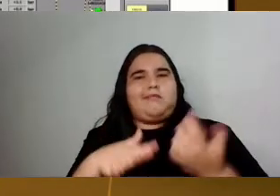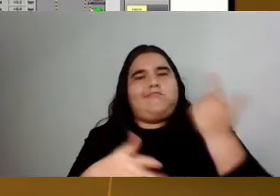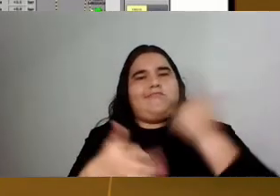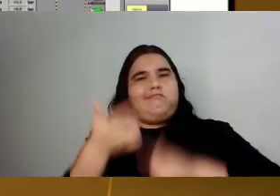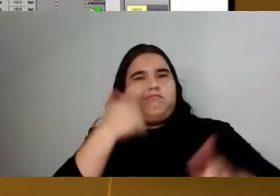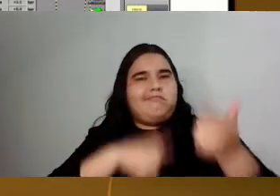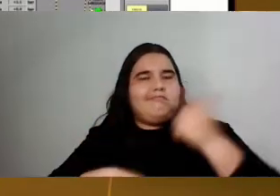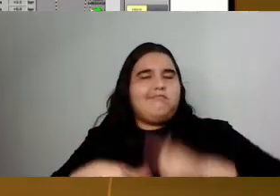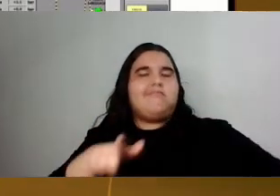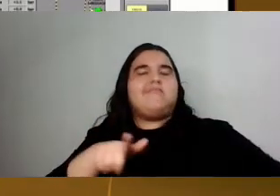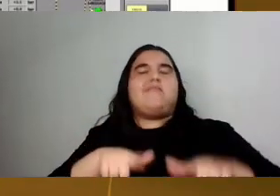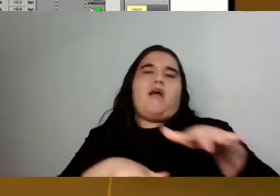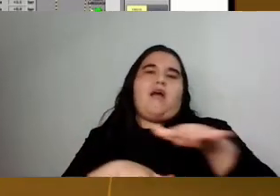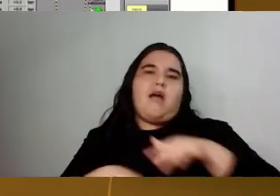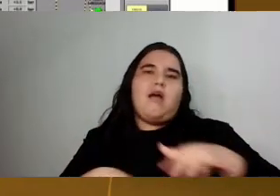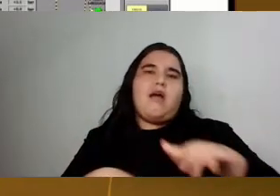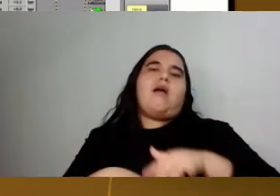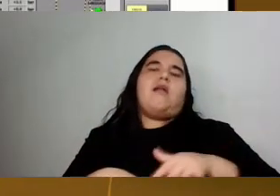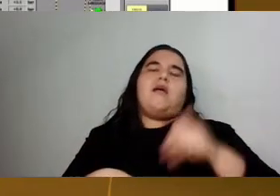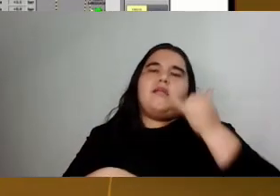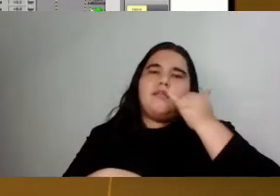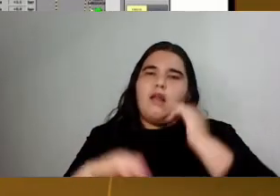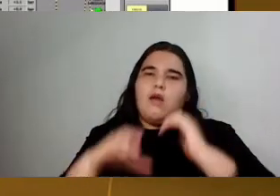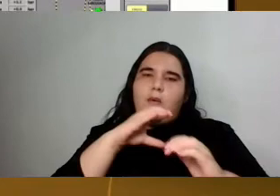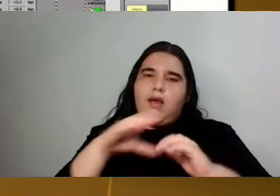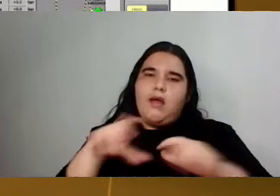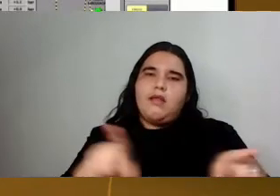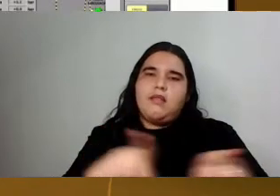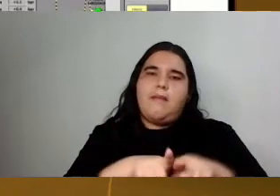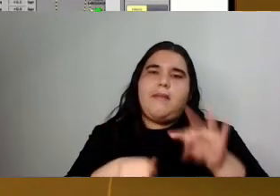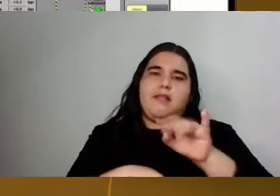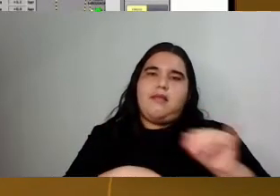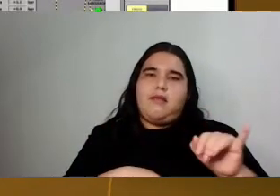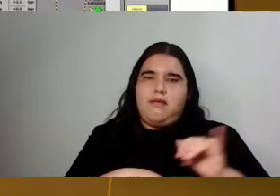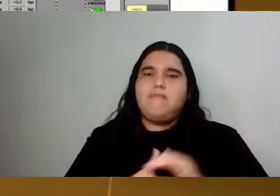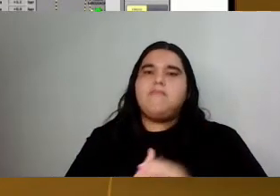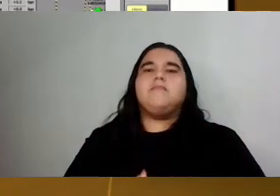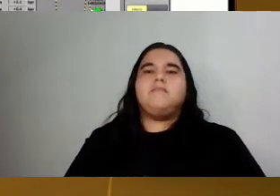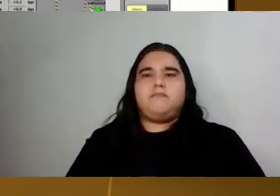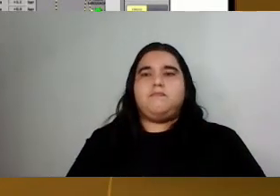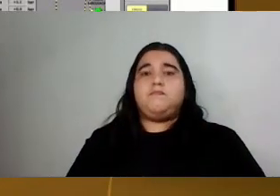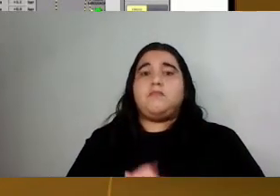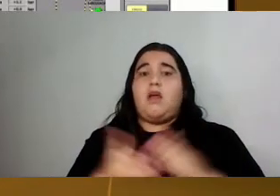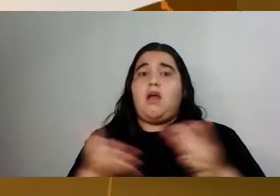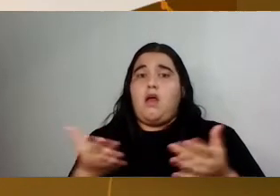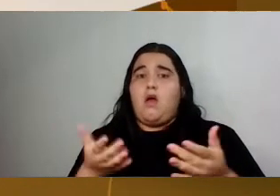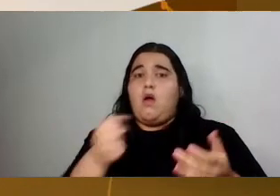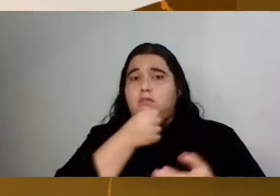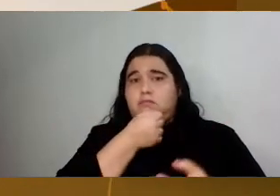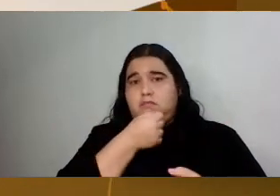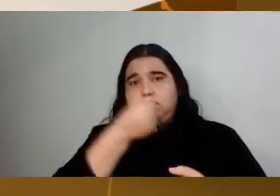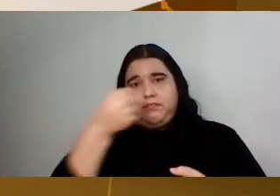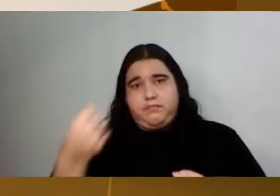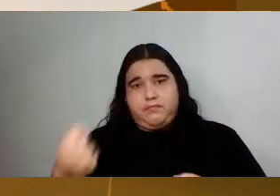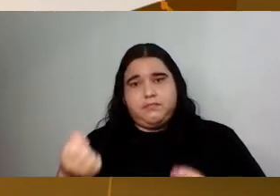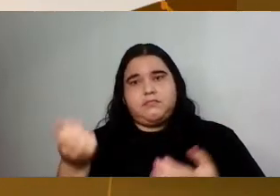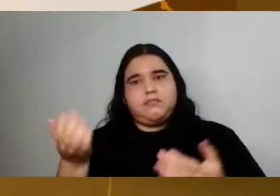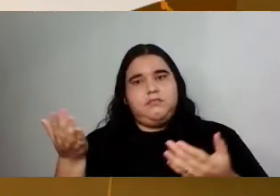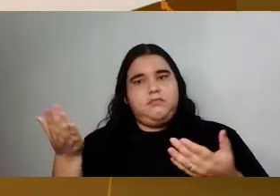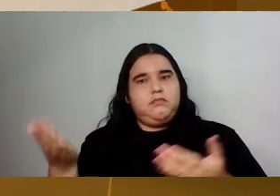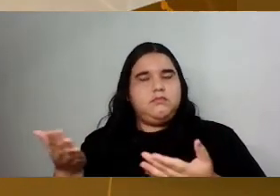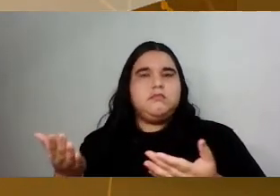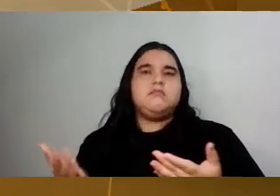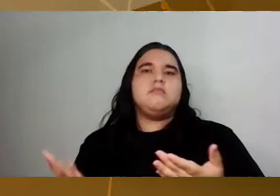área de telecomunicações e de tecnologia da informação. Eu vou passar agora a palavra para o nosso parceiro aí, meu amigo